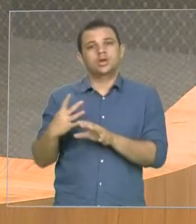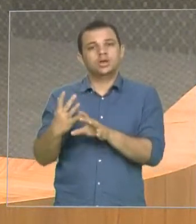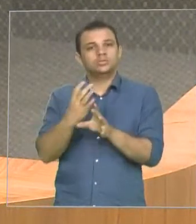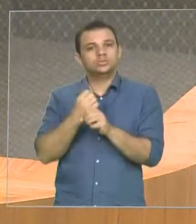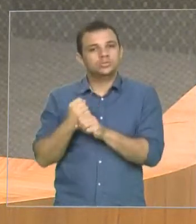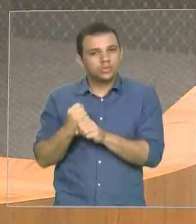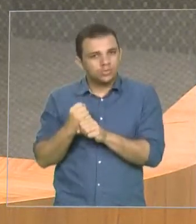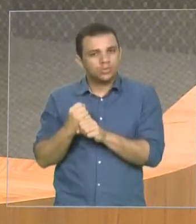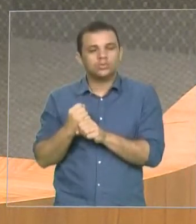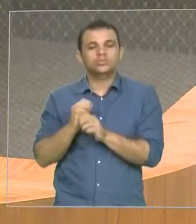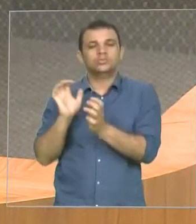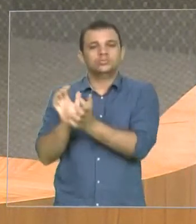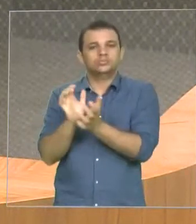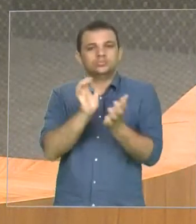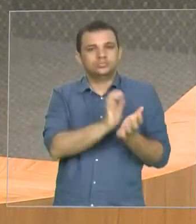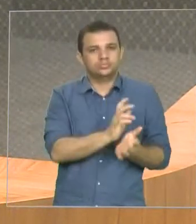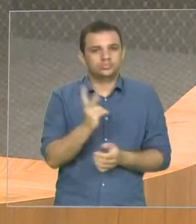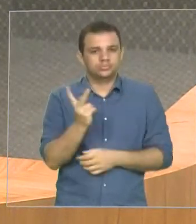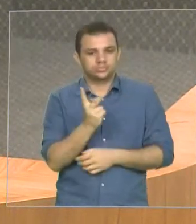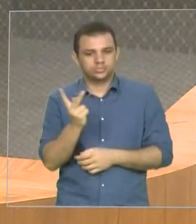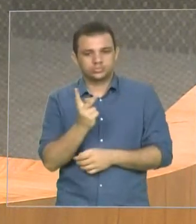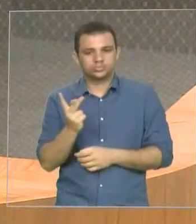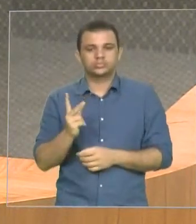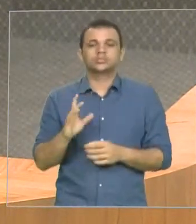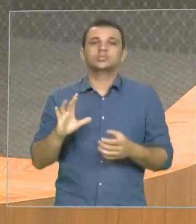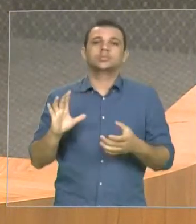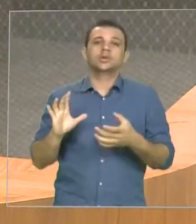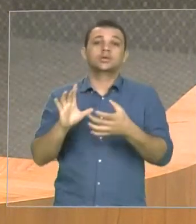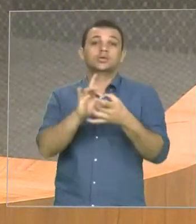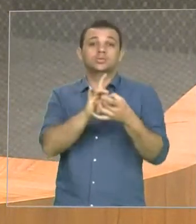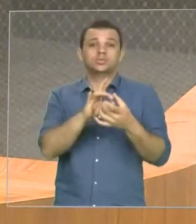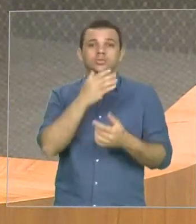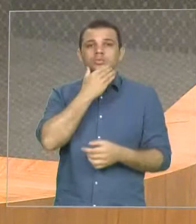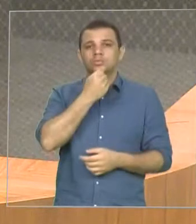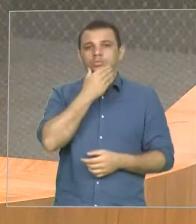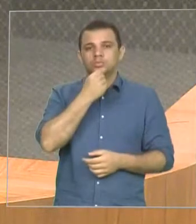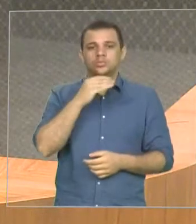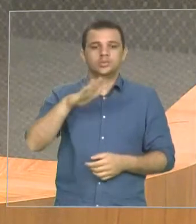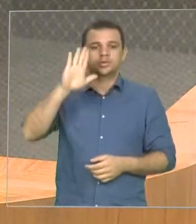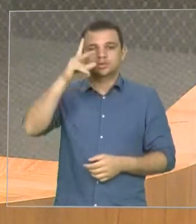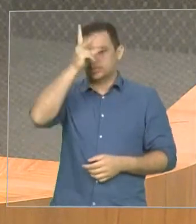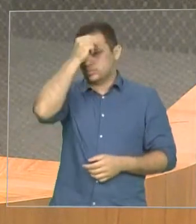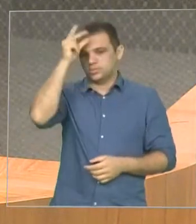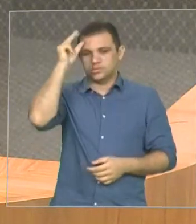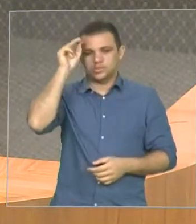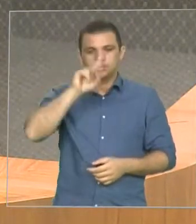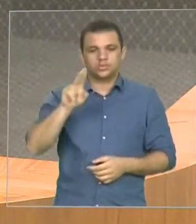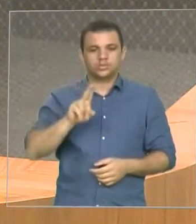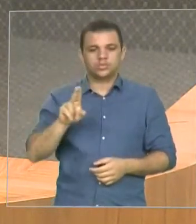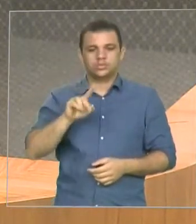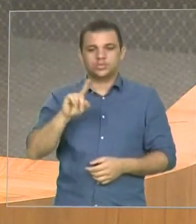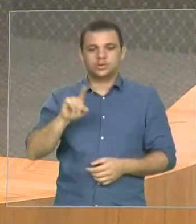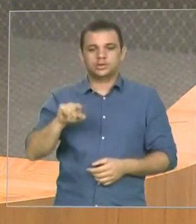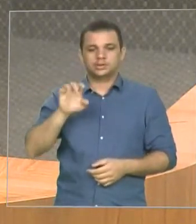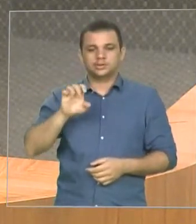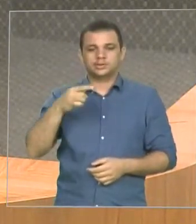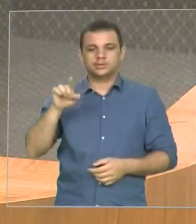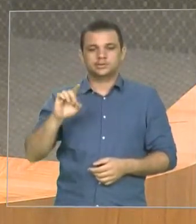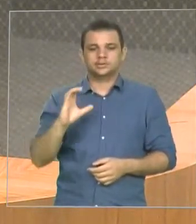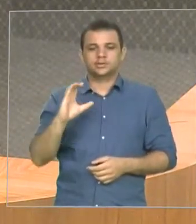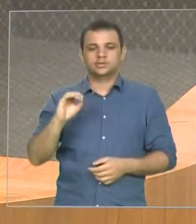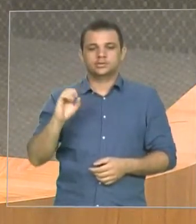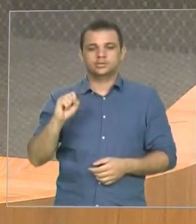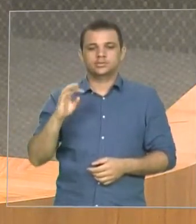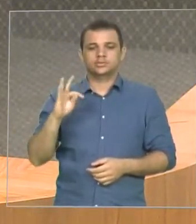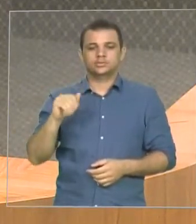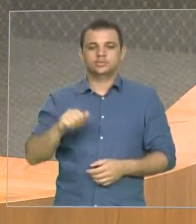duas coligações proporcionais ligada ao candidato a prefeito Zé Costa, do PT. E foram declarados